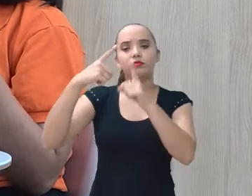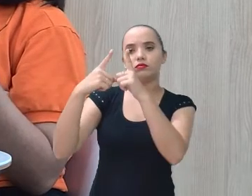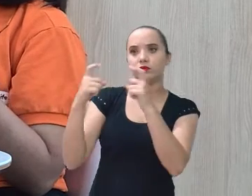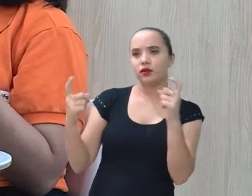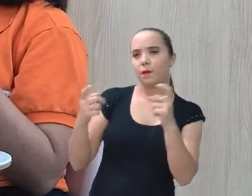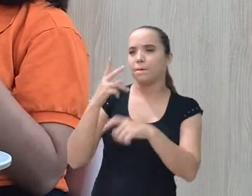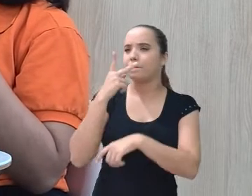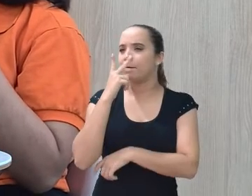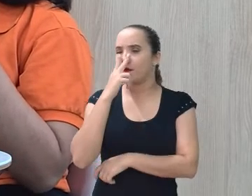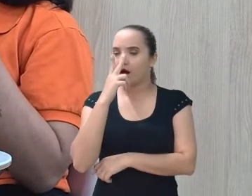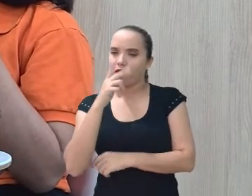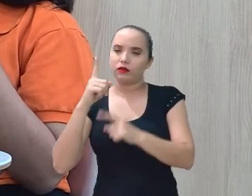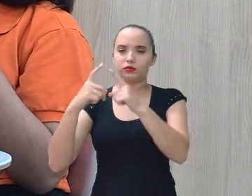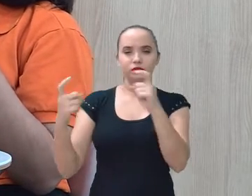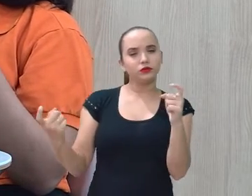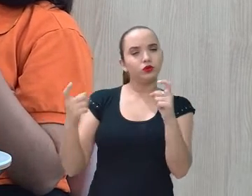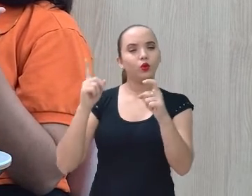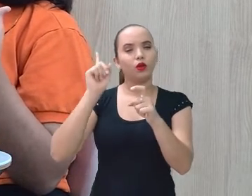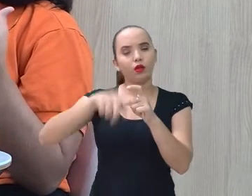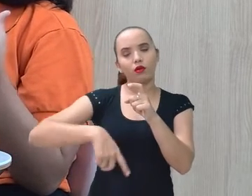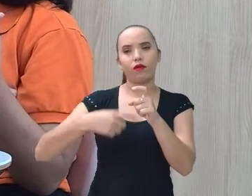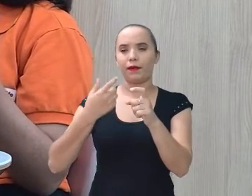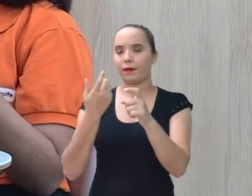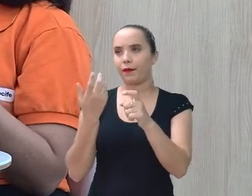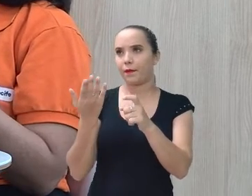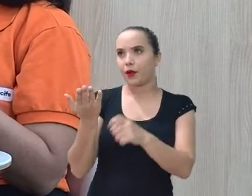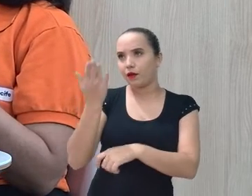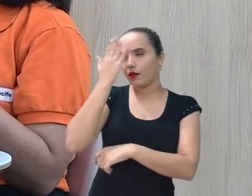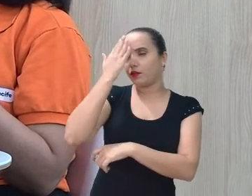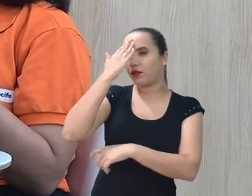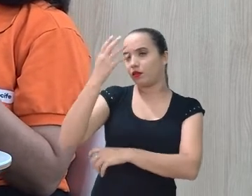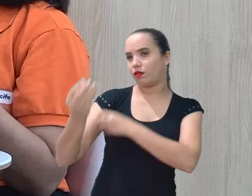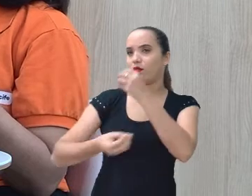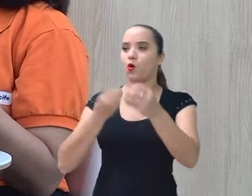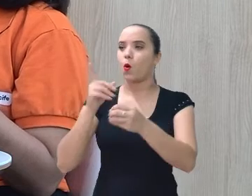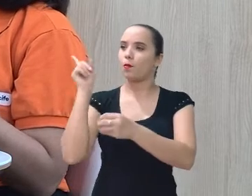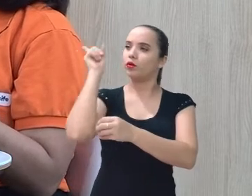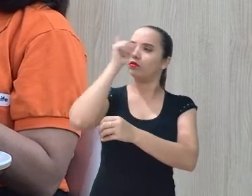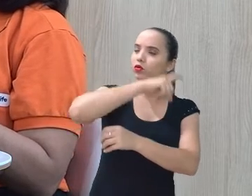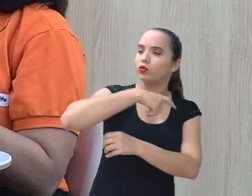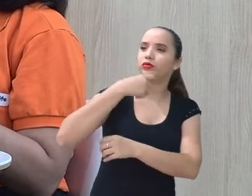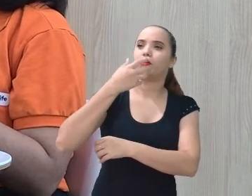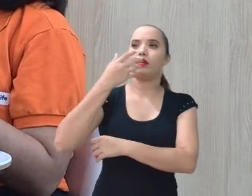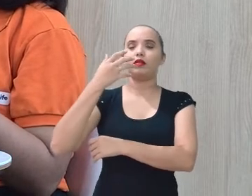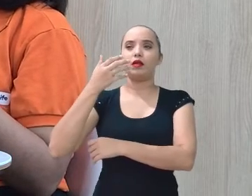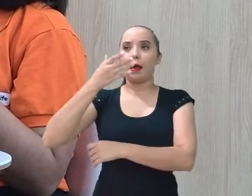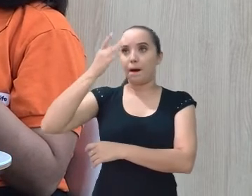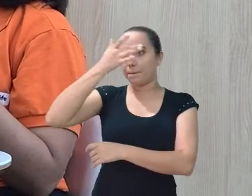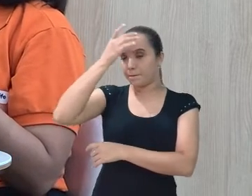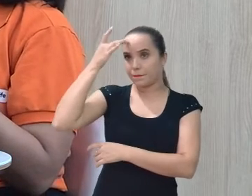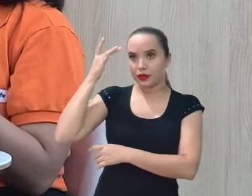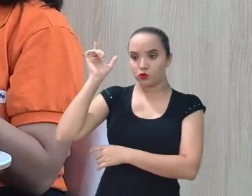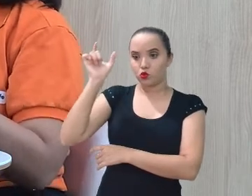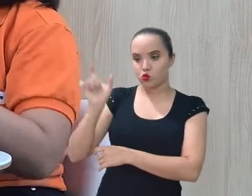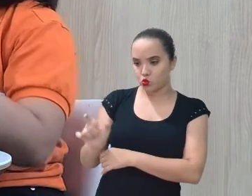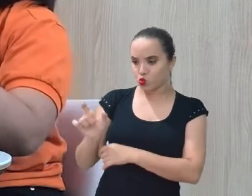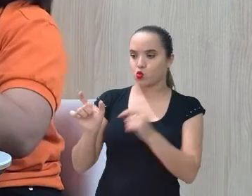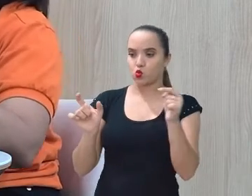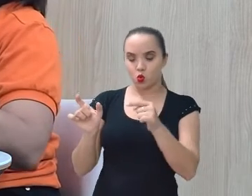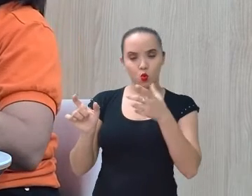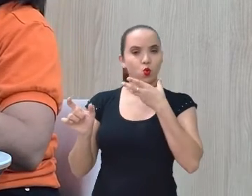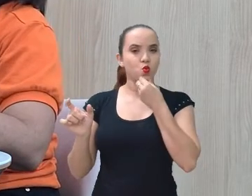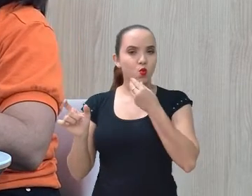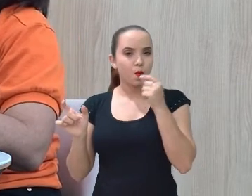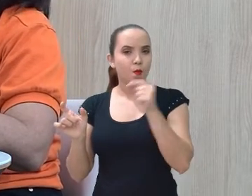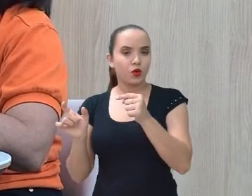na dificuldade que essa personagem tinha de articular, justamente de enumerar as qualidades da outra pessoa, de dizer como ele estava